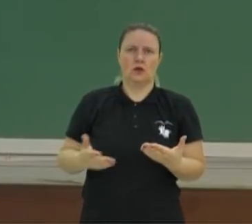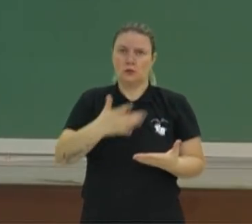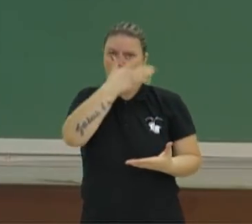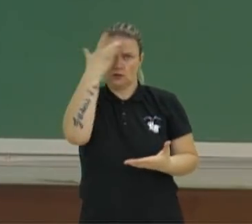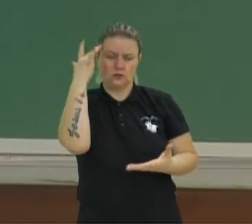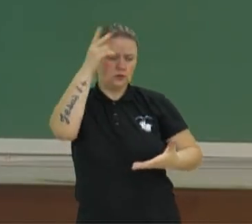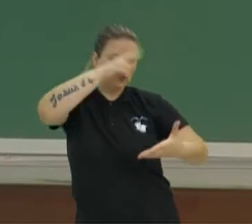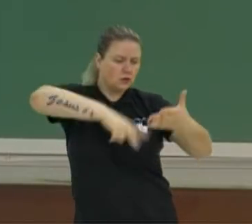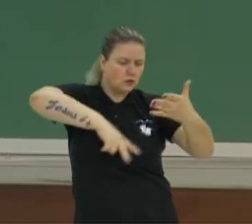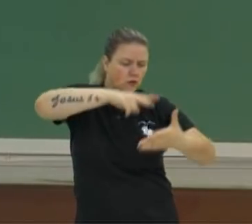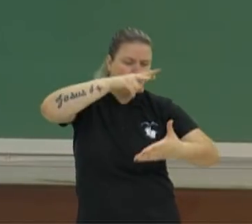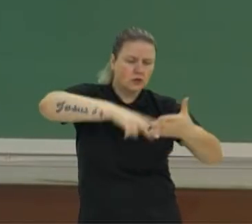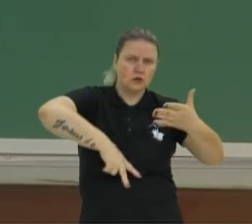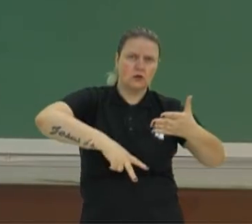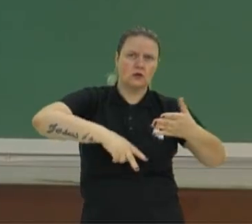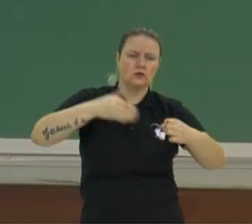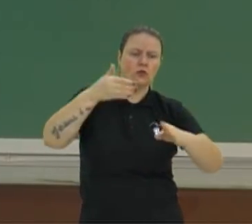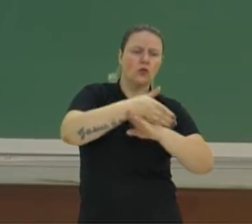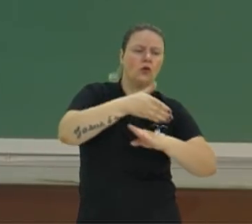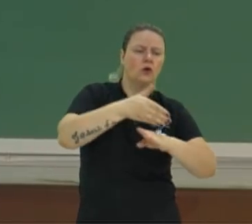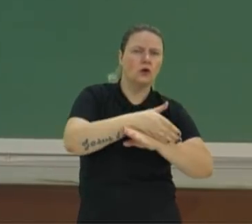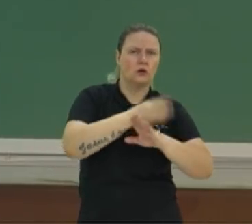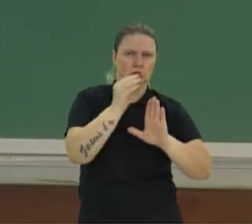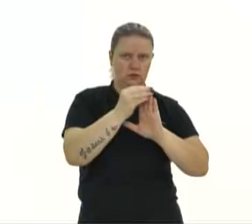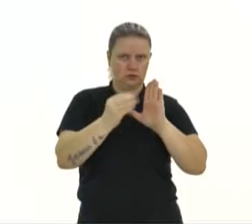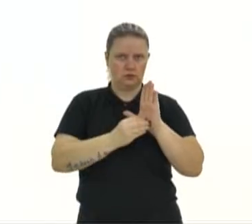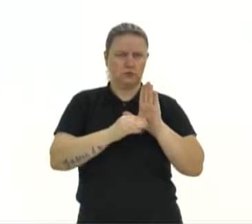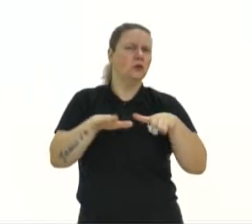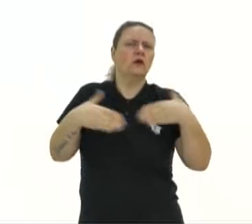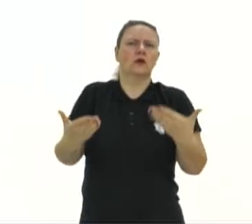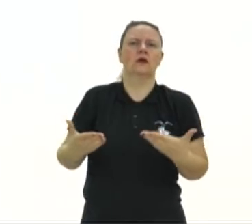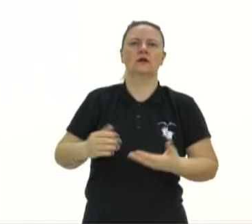leitor que imagina-se ter acesso a esse conteúdo?